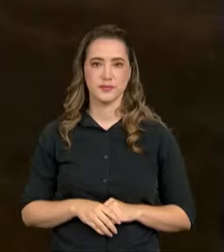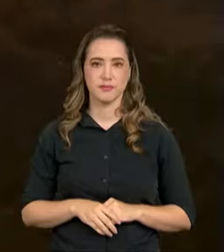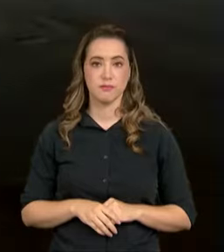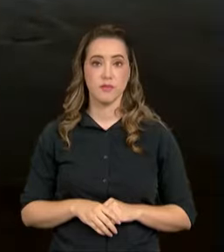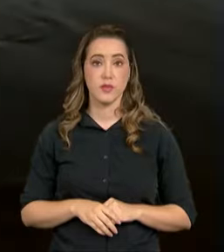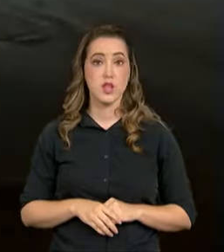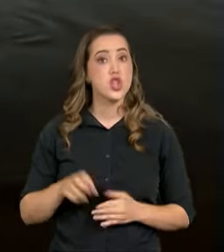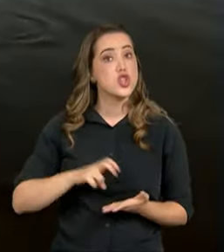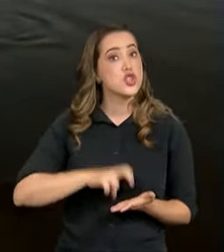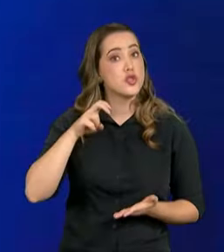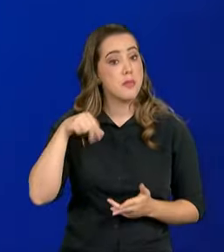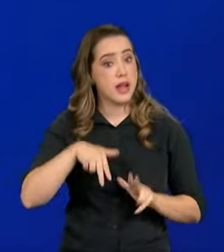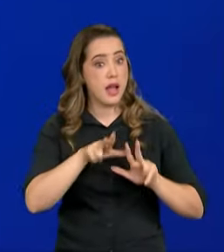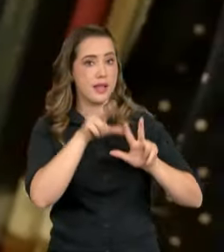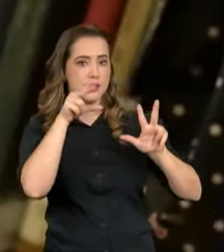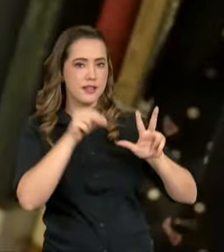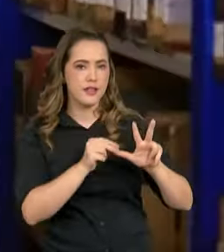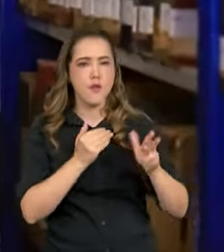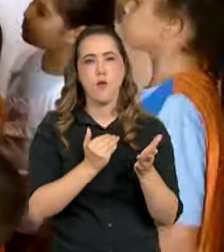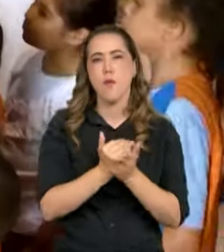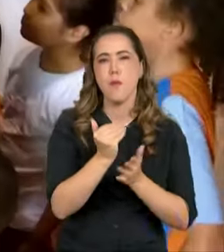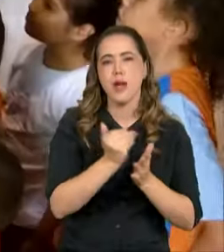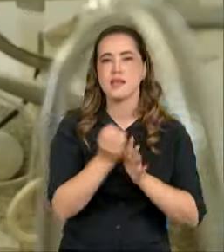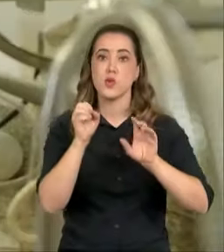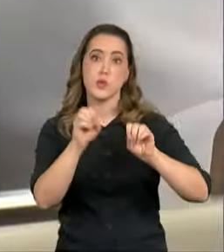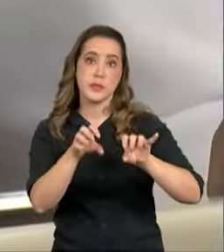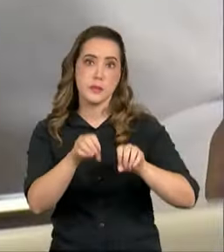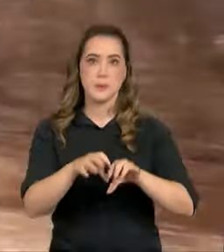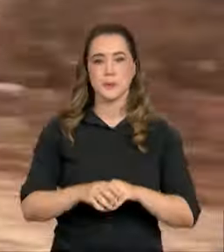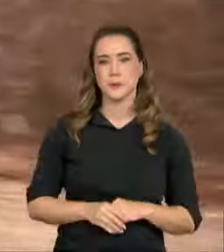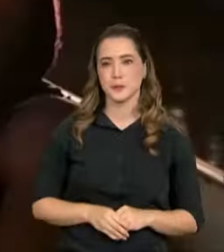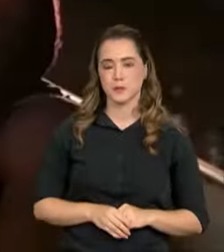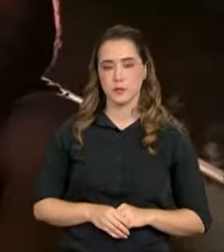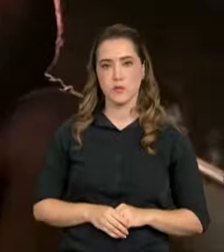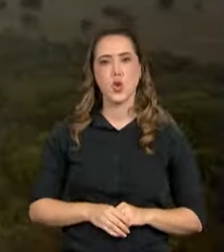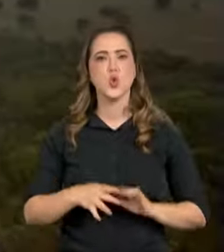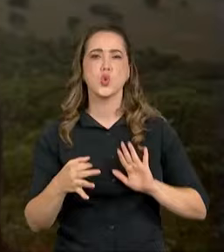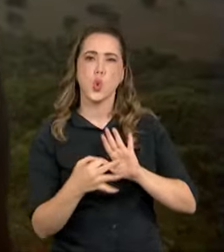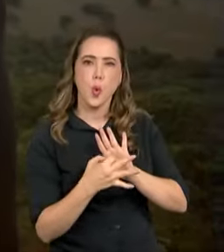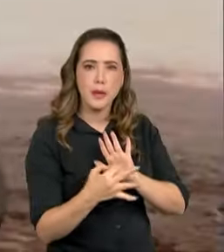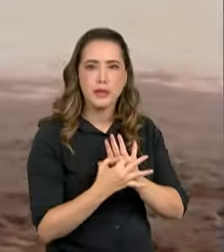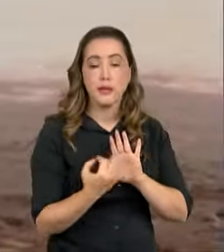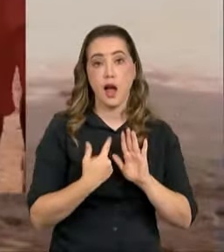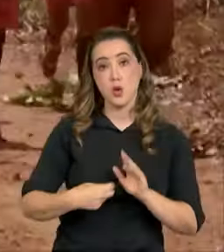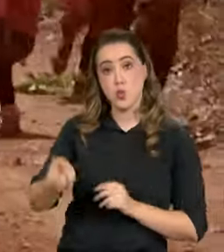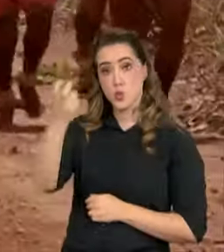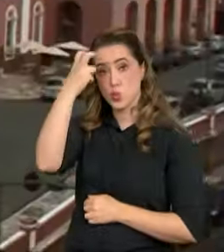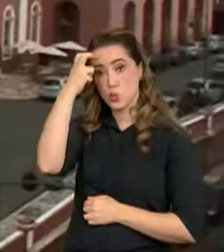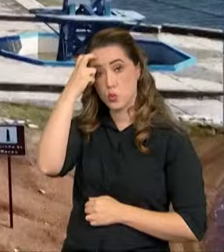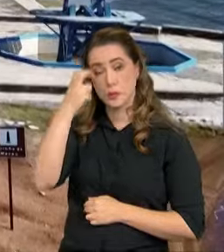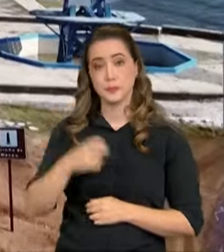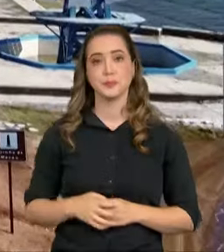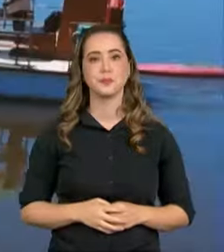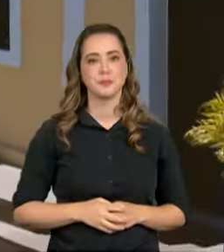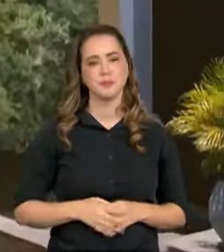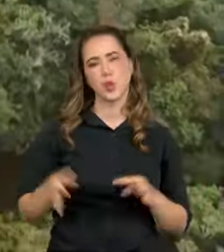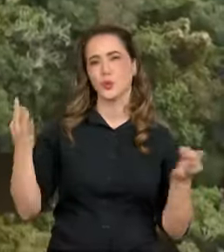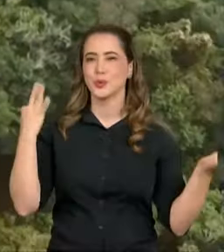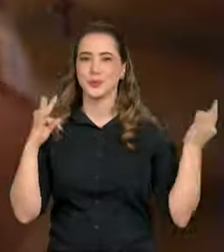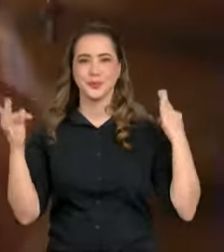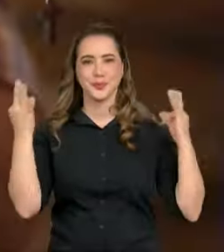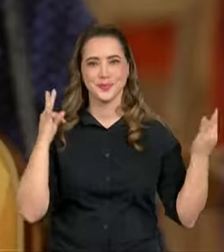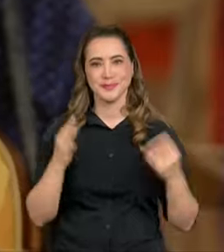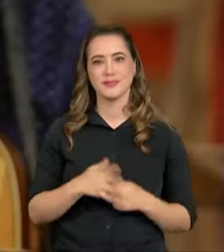As manhãs da TV Brasil começam com educação. Documentários, cultura,